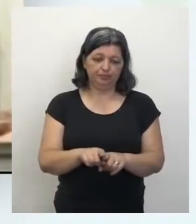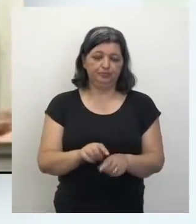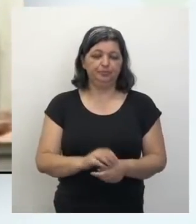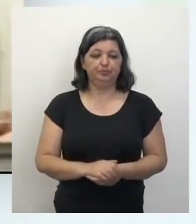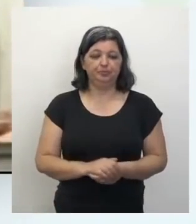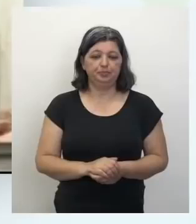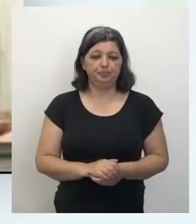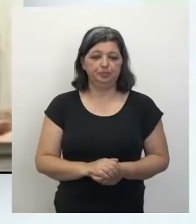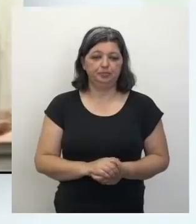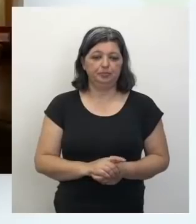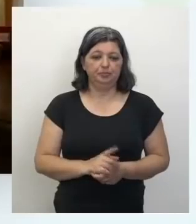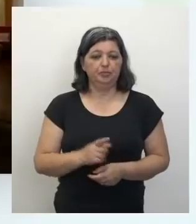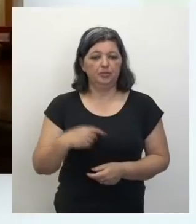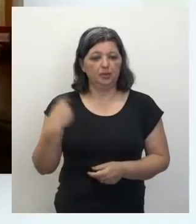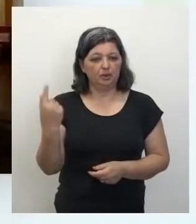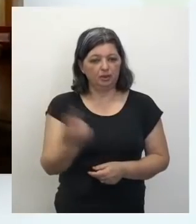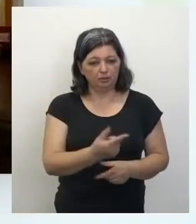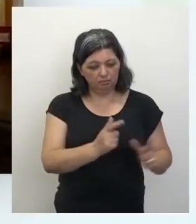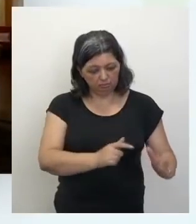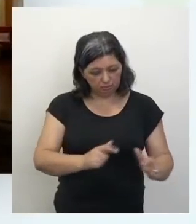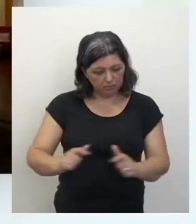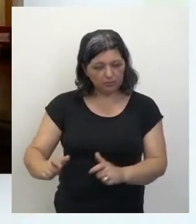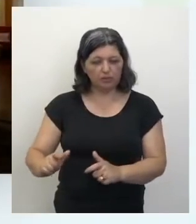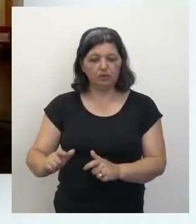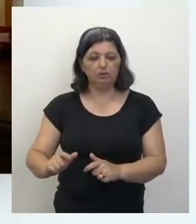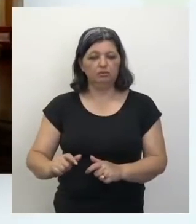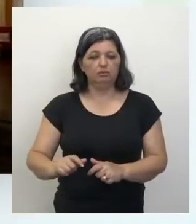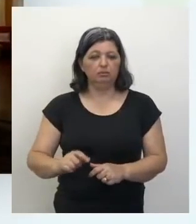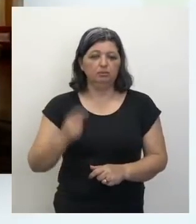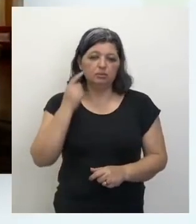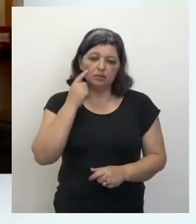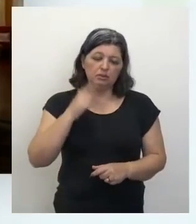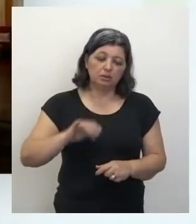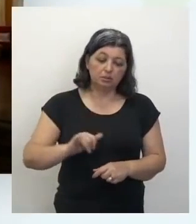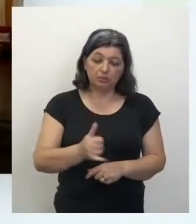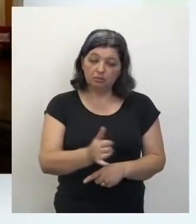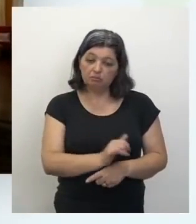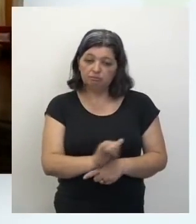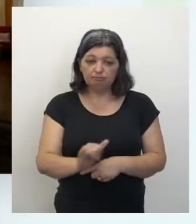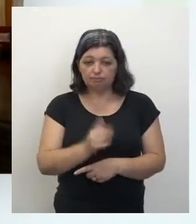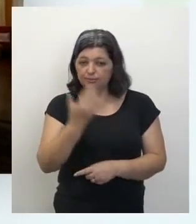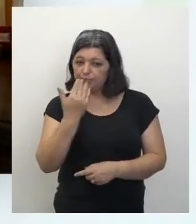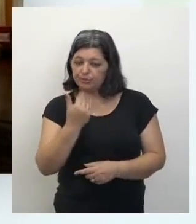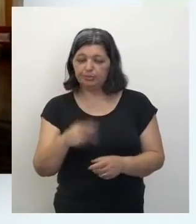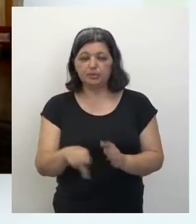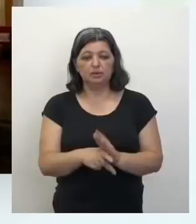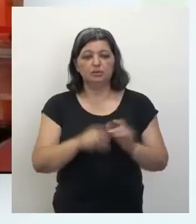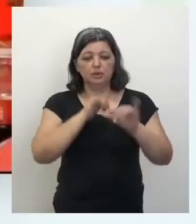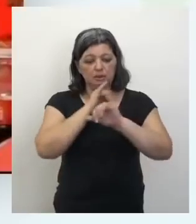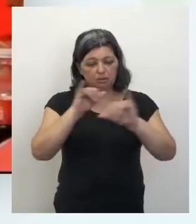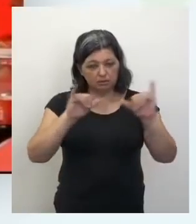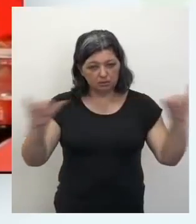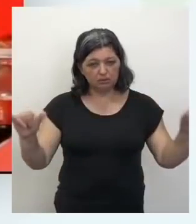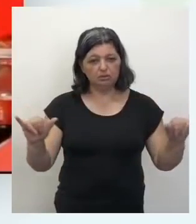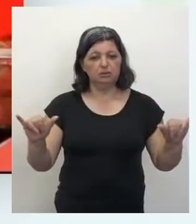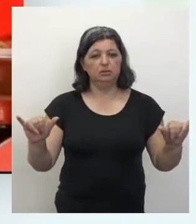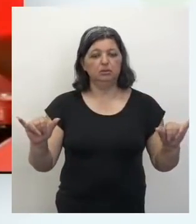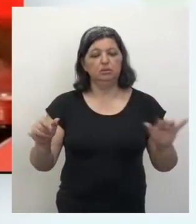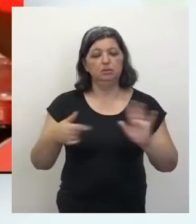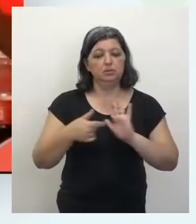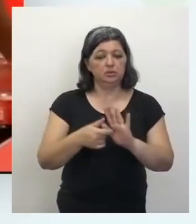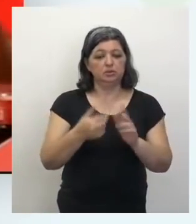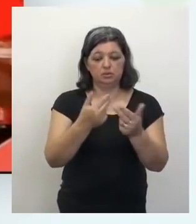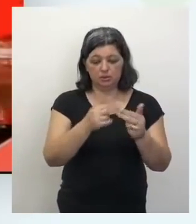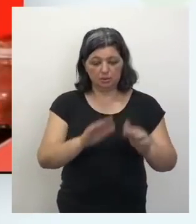ambiente estimula muito o consumo de alimentos não saudáveis. Então, por exemplo, a publicidade direcionada à criança,